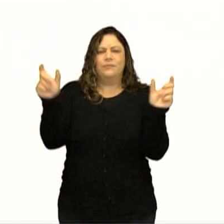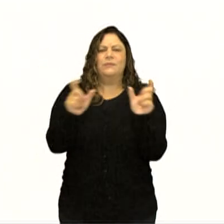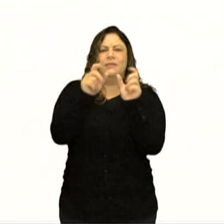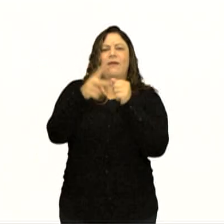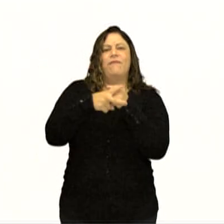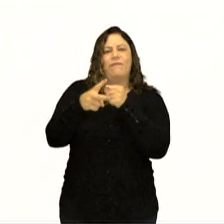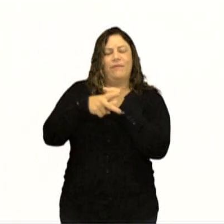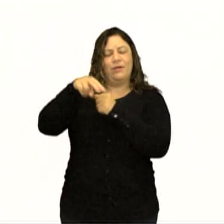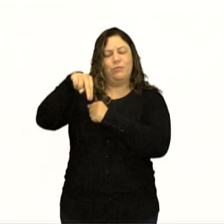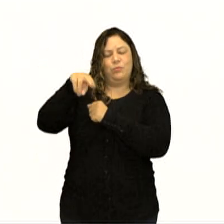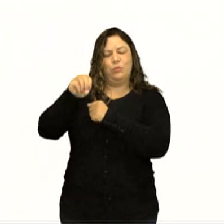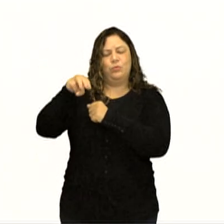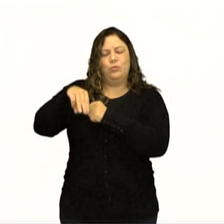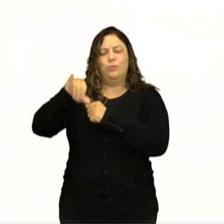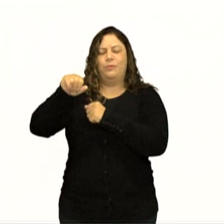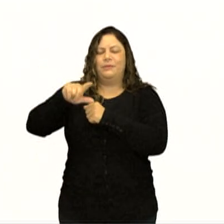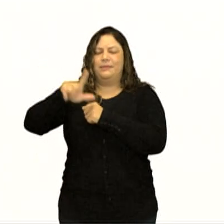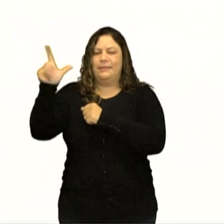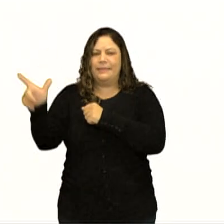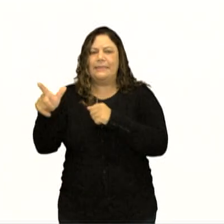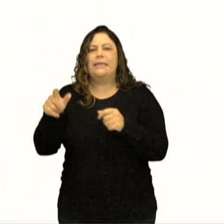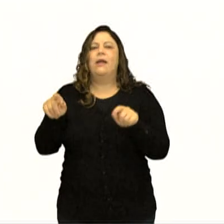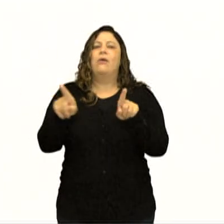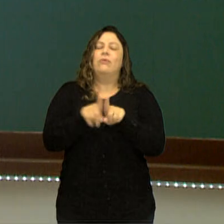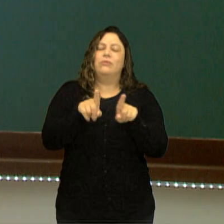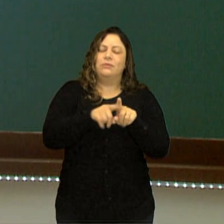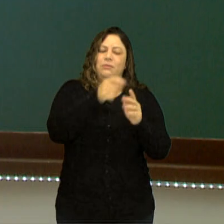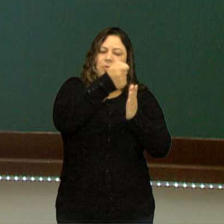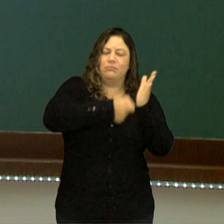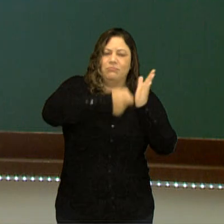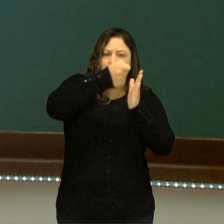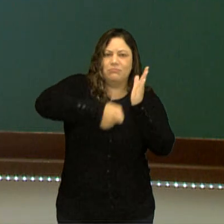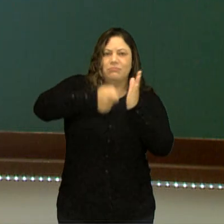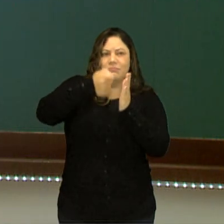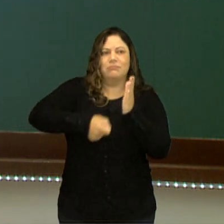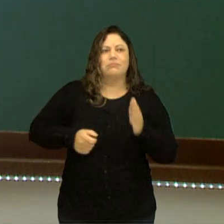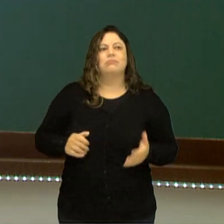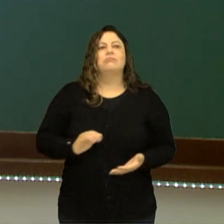e também produzimos uma situação inicial de um conto.